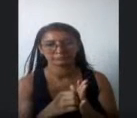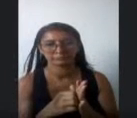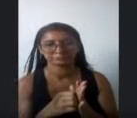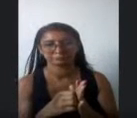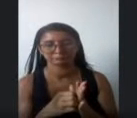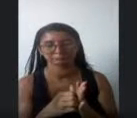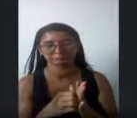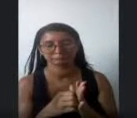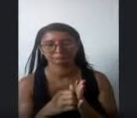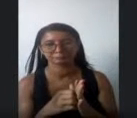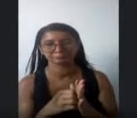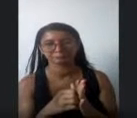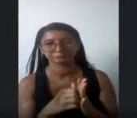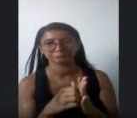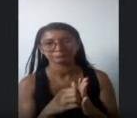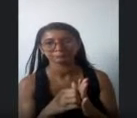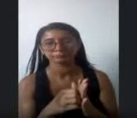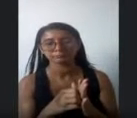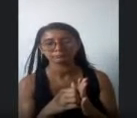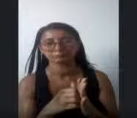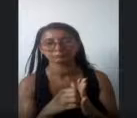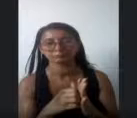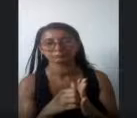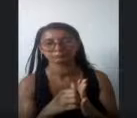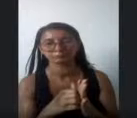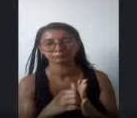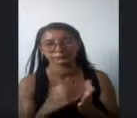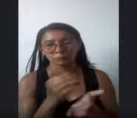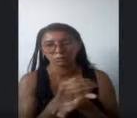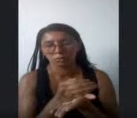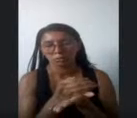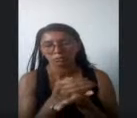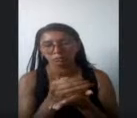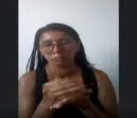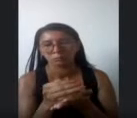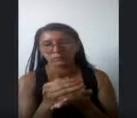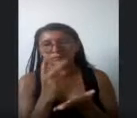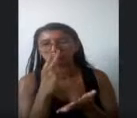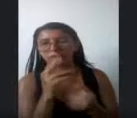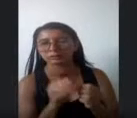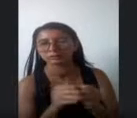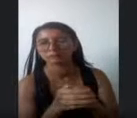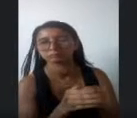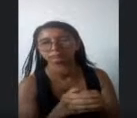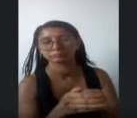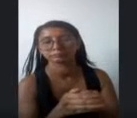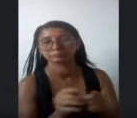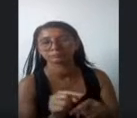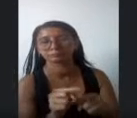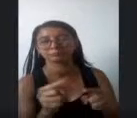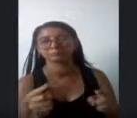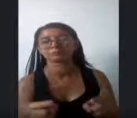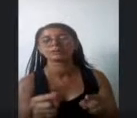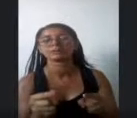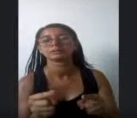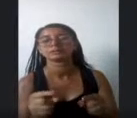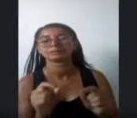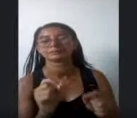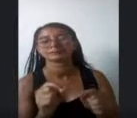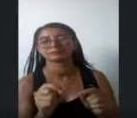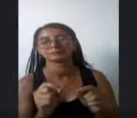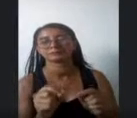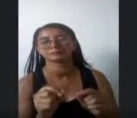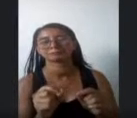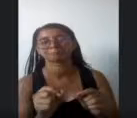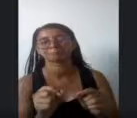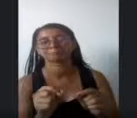ela seria não a ponta do iceberg, porque ela está escondida, né? Mas ela representa uma infecção